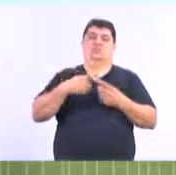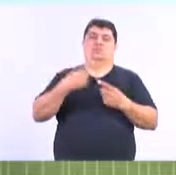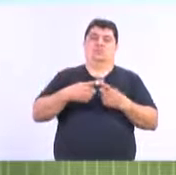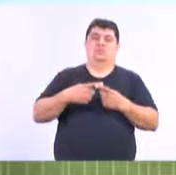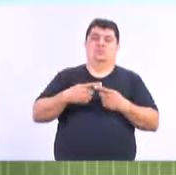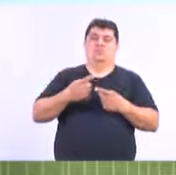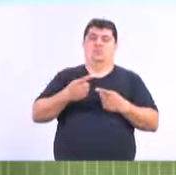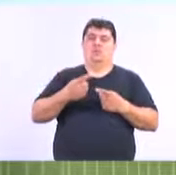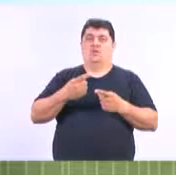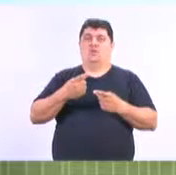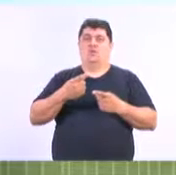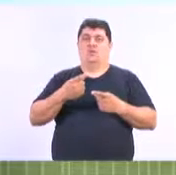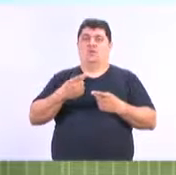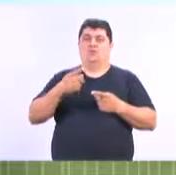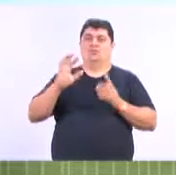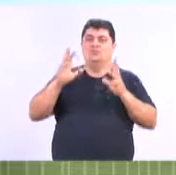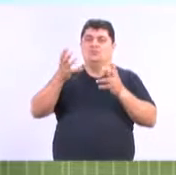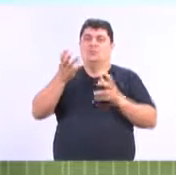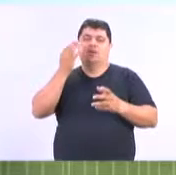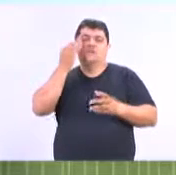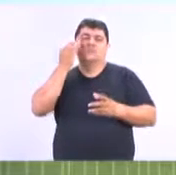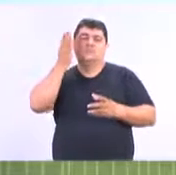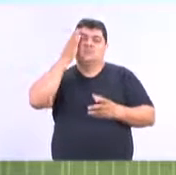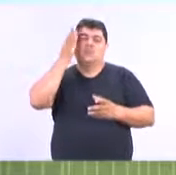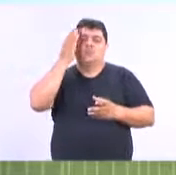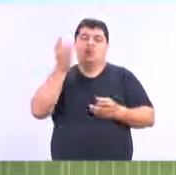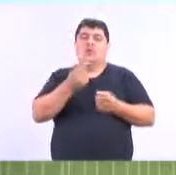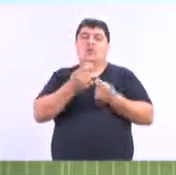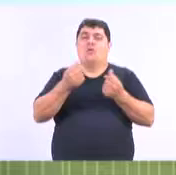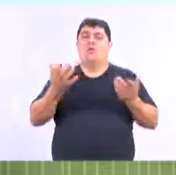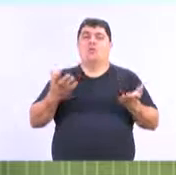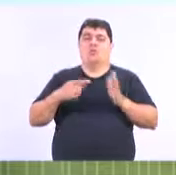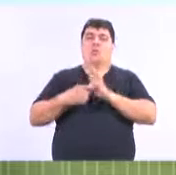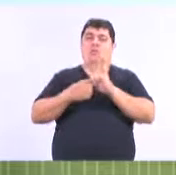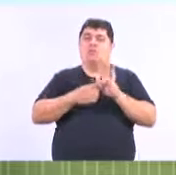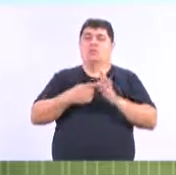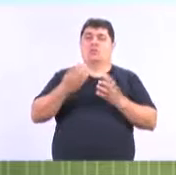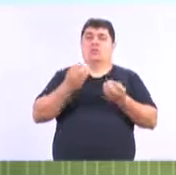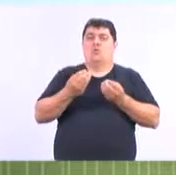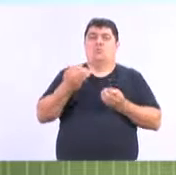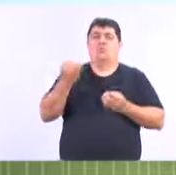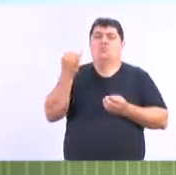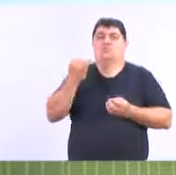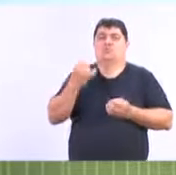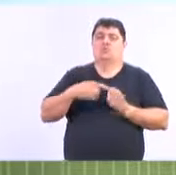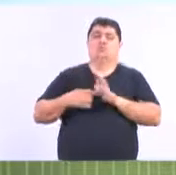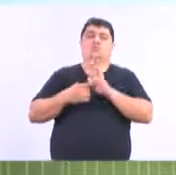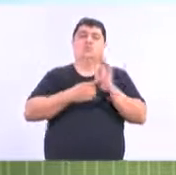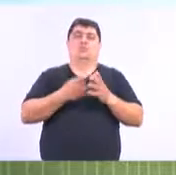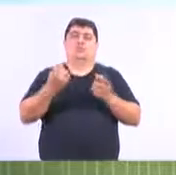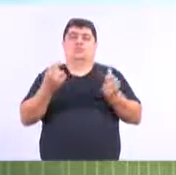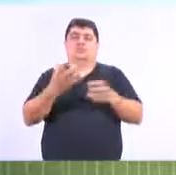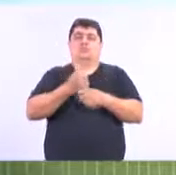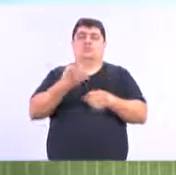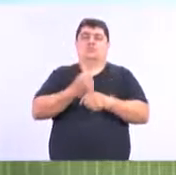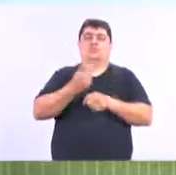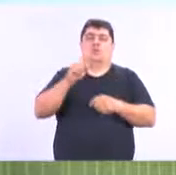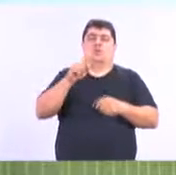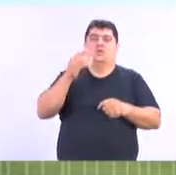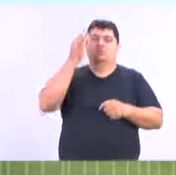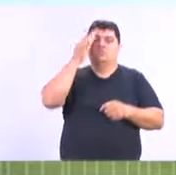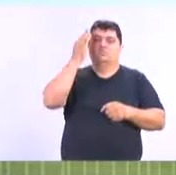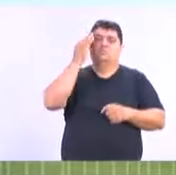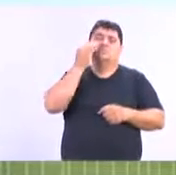o mercado queria ver suas demonstrações contábeis. Isso é só para ter uma amostra do quanto é importante as demonstrações contábeis e é isso que a gente vai